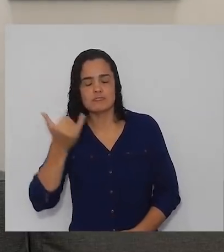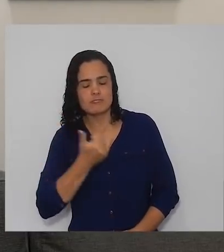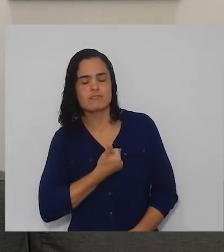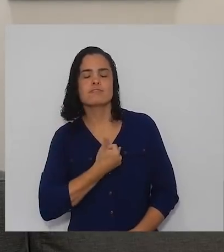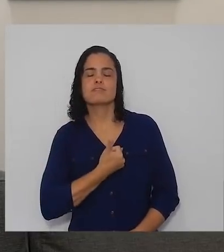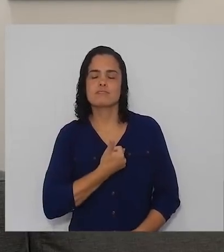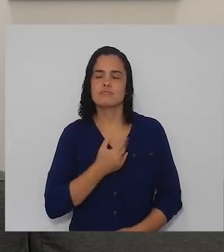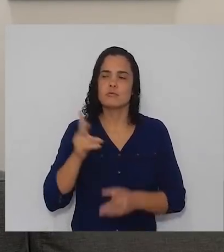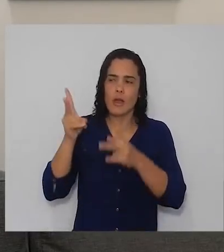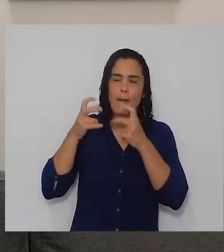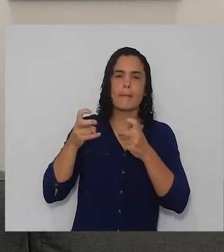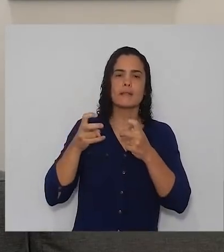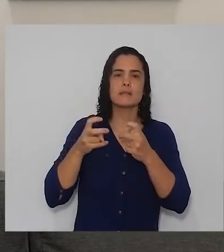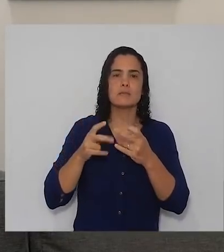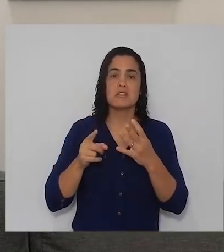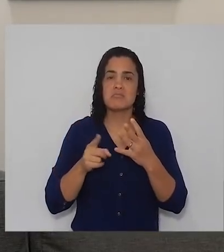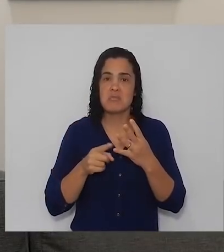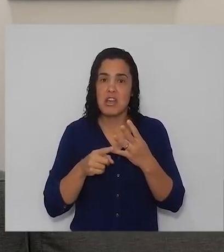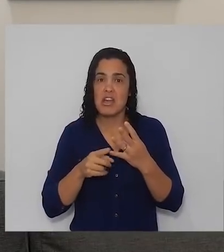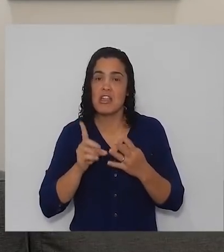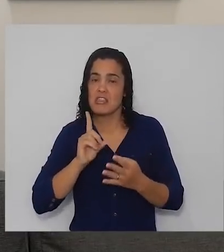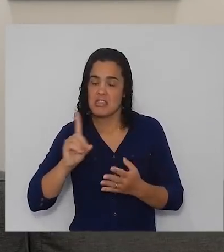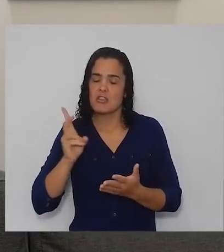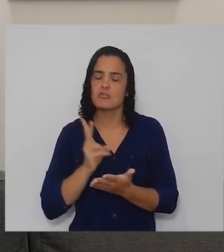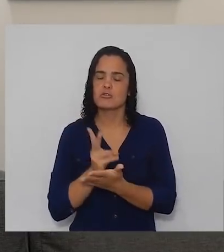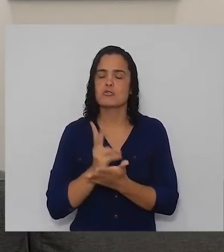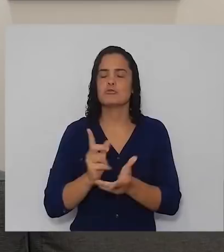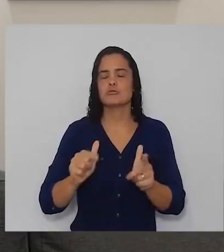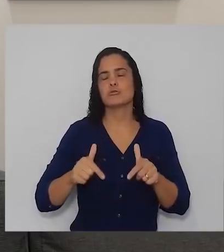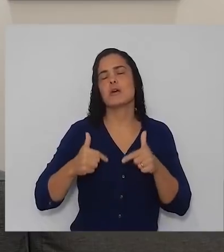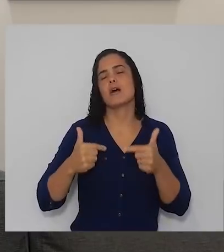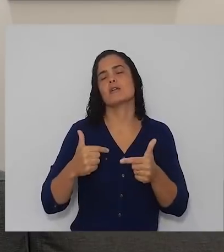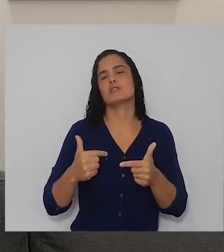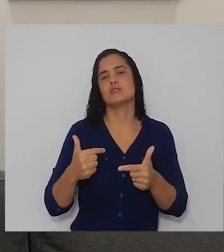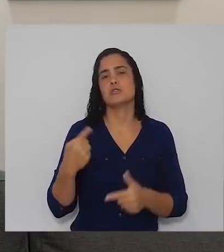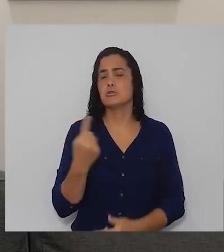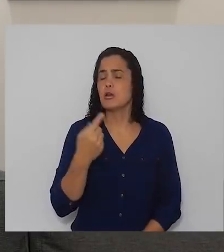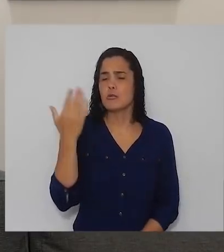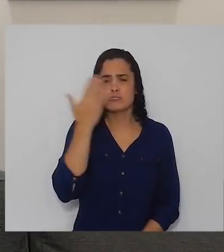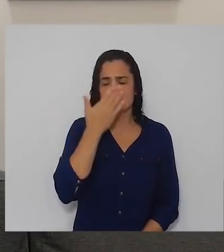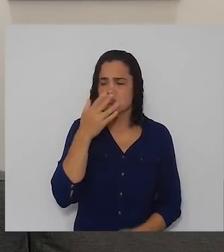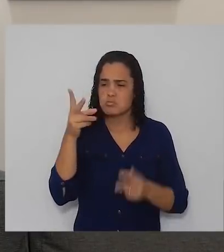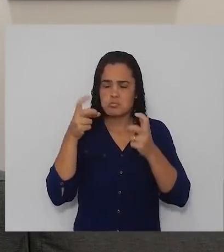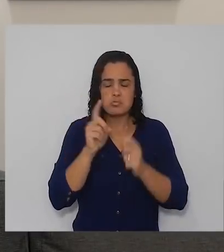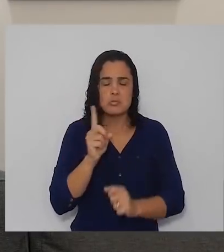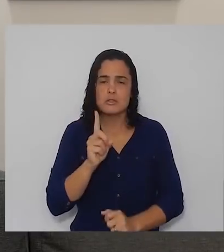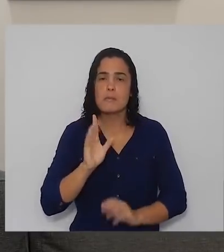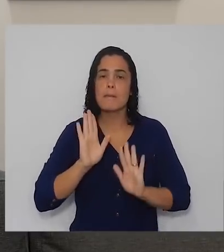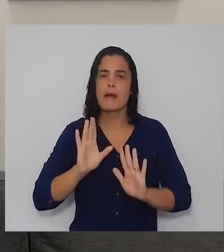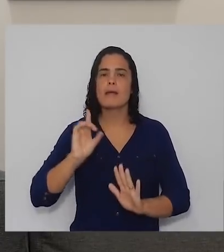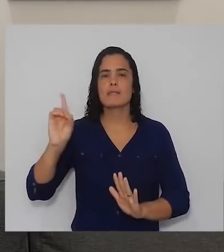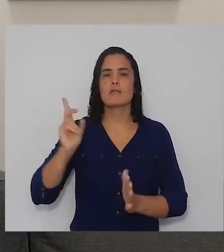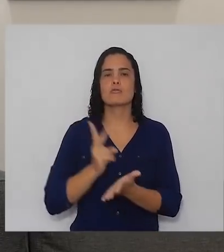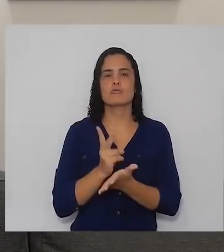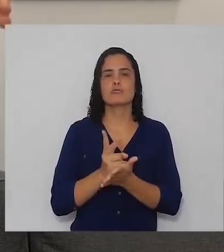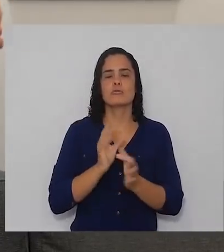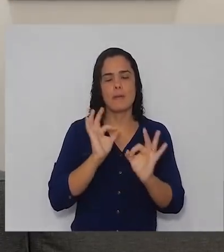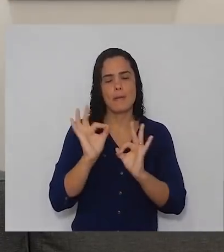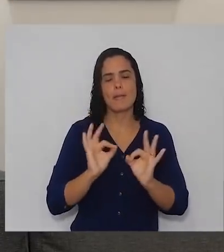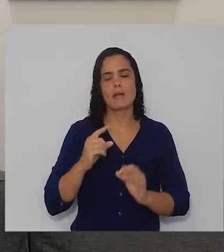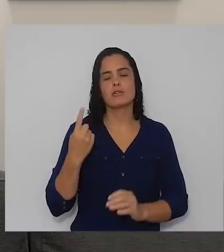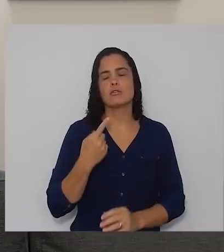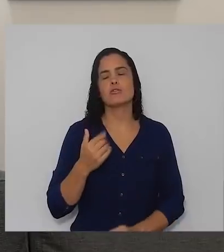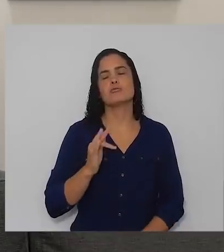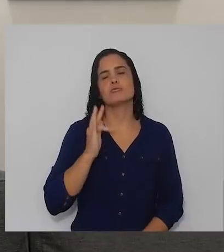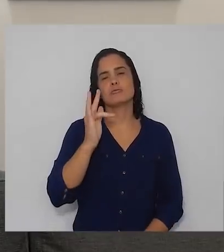menos, isto não impede de Deus continuar agindo. Ainda que nós não vejamos agora, Deus continua